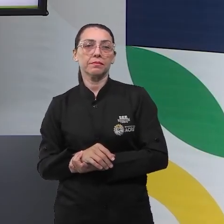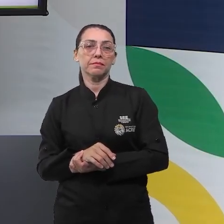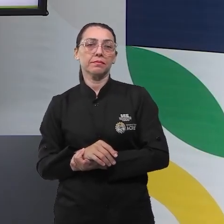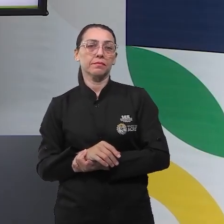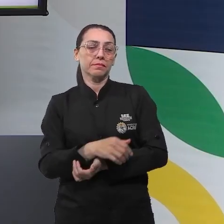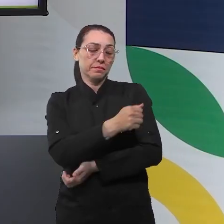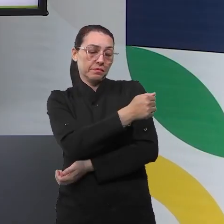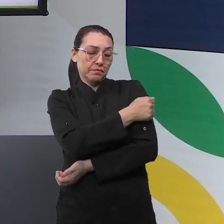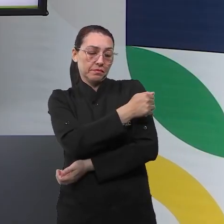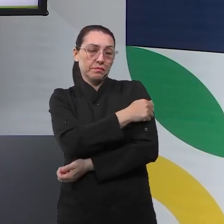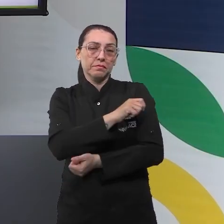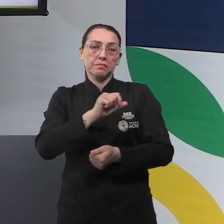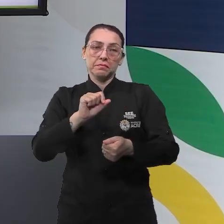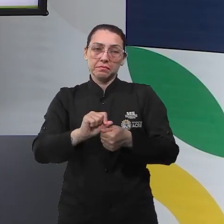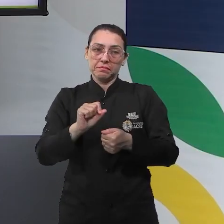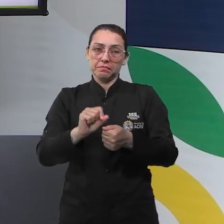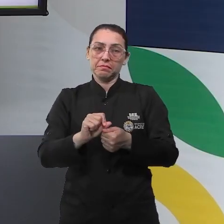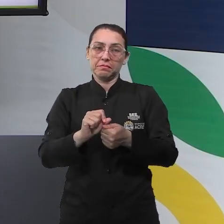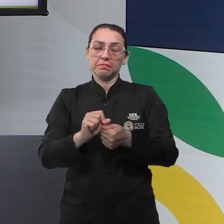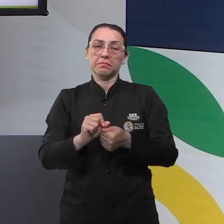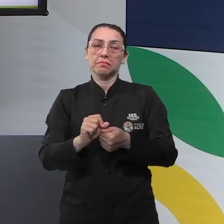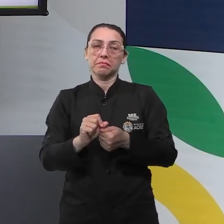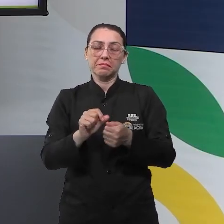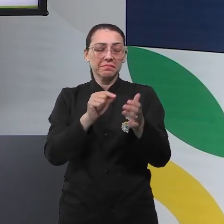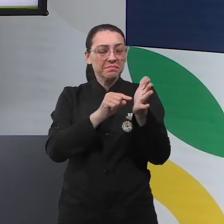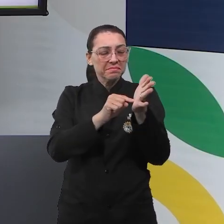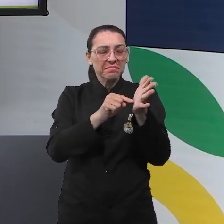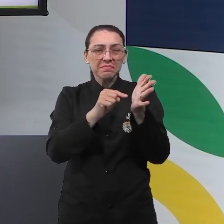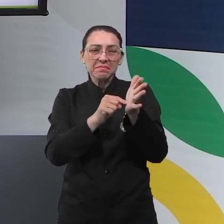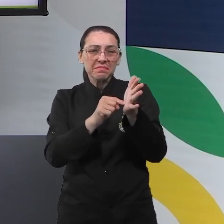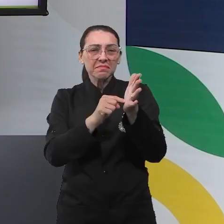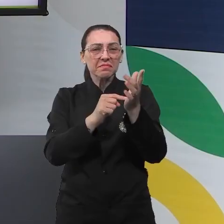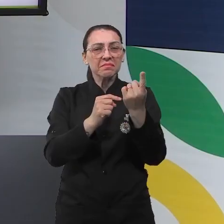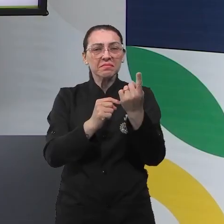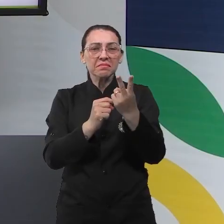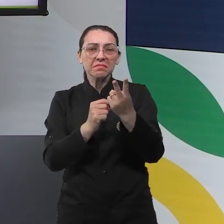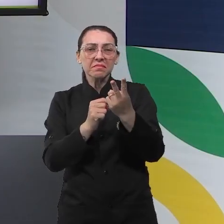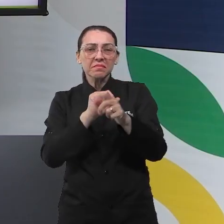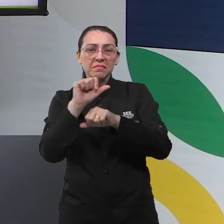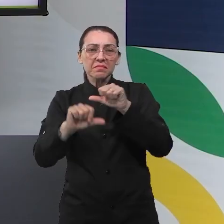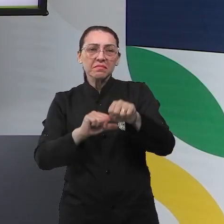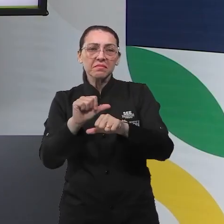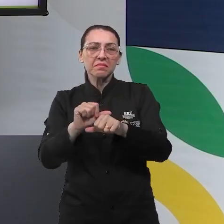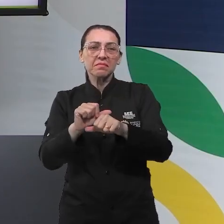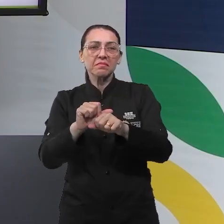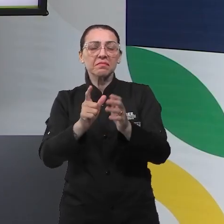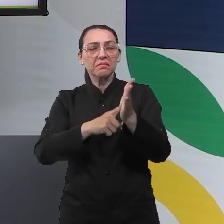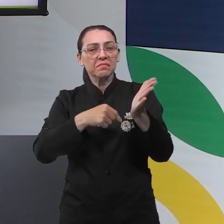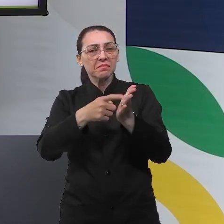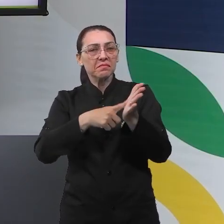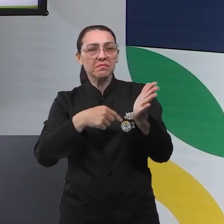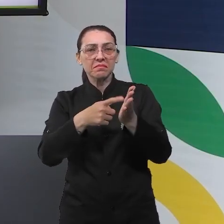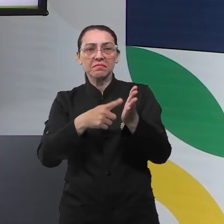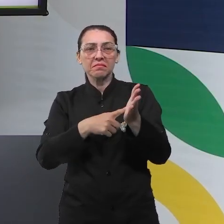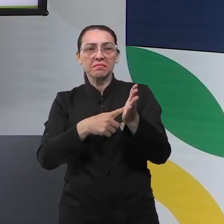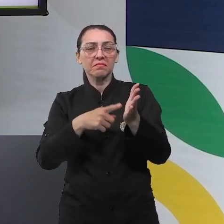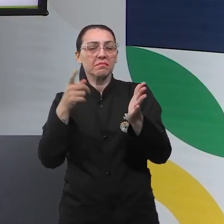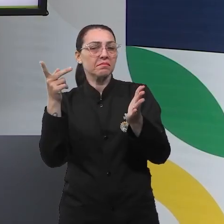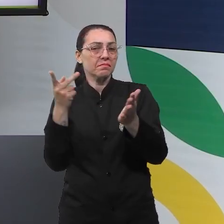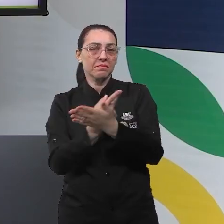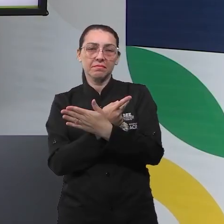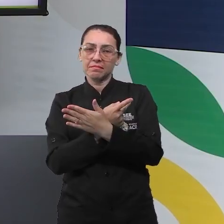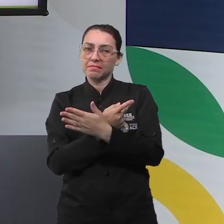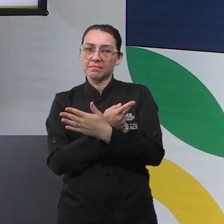os estudantes fazem na sala de aula. Eles colocam lá, marca uma e depois muda e escreve assim, marquei essa,